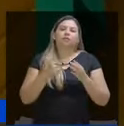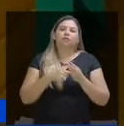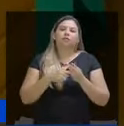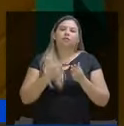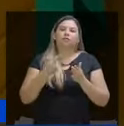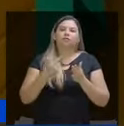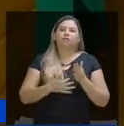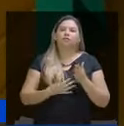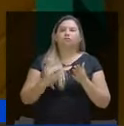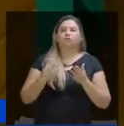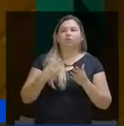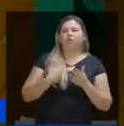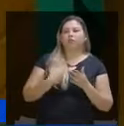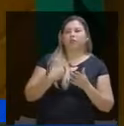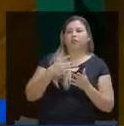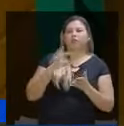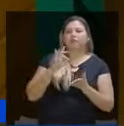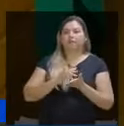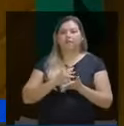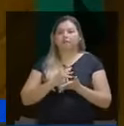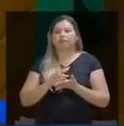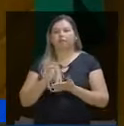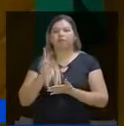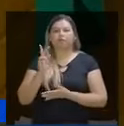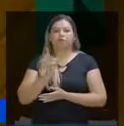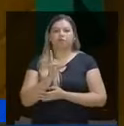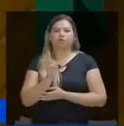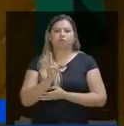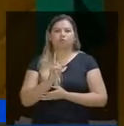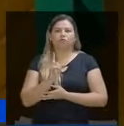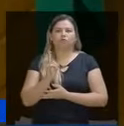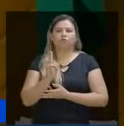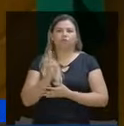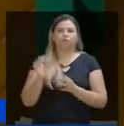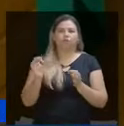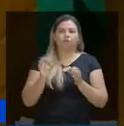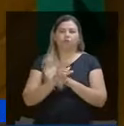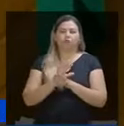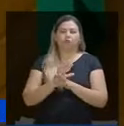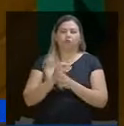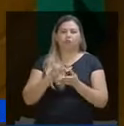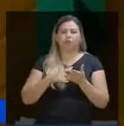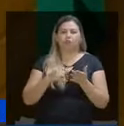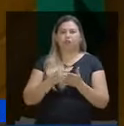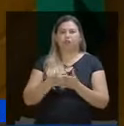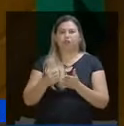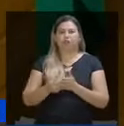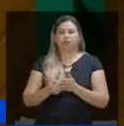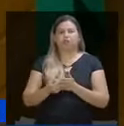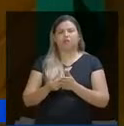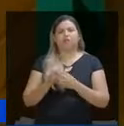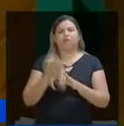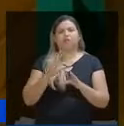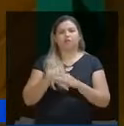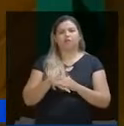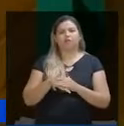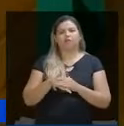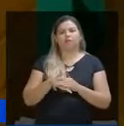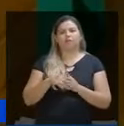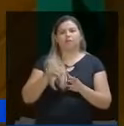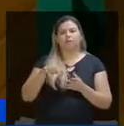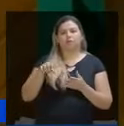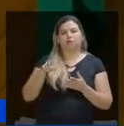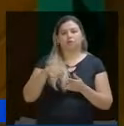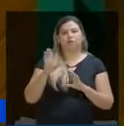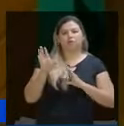existência ou não de quitação eleitoral da recorrente, foi o motivo do indeferimento do registro de candidatura.